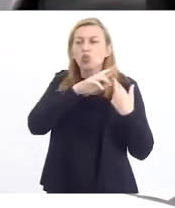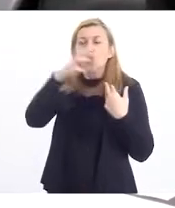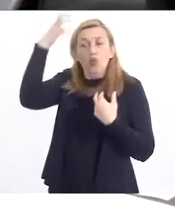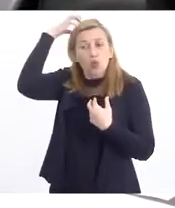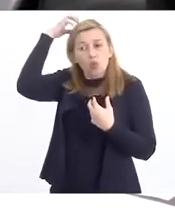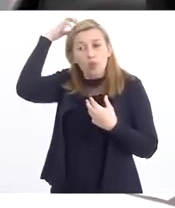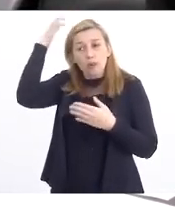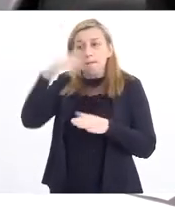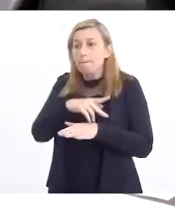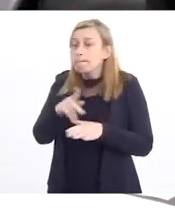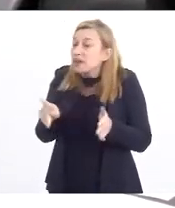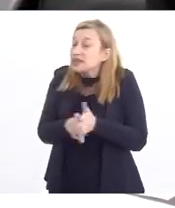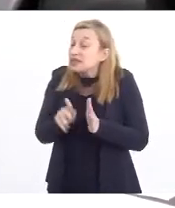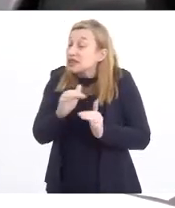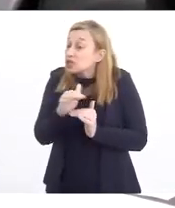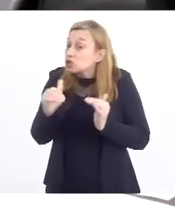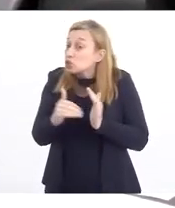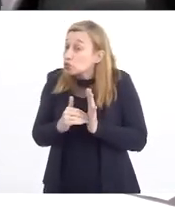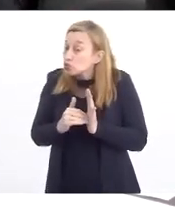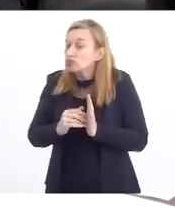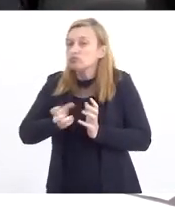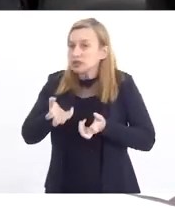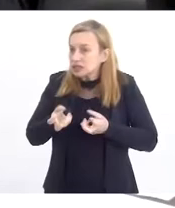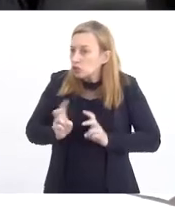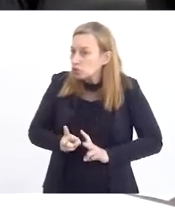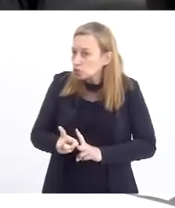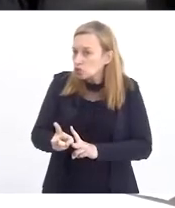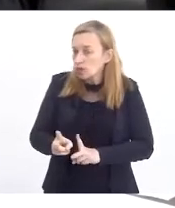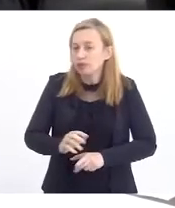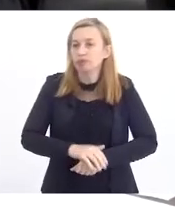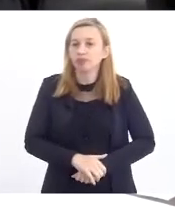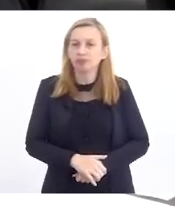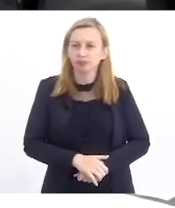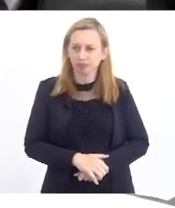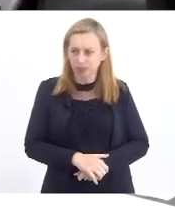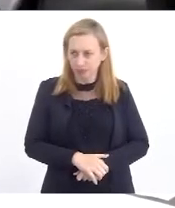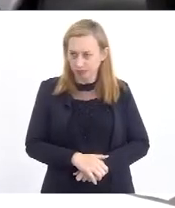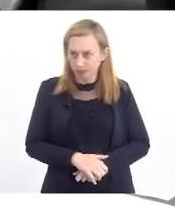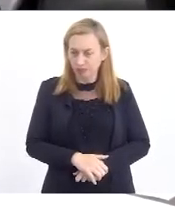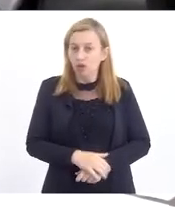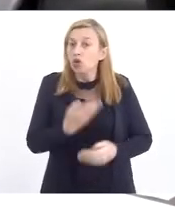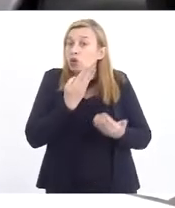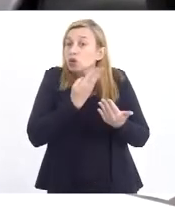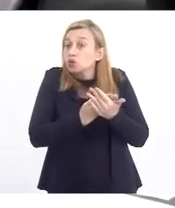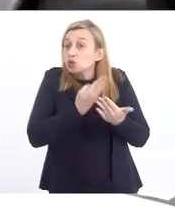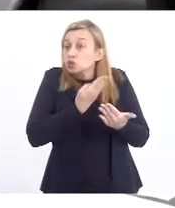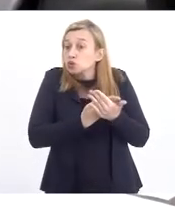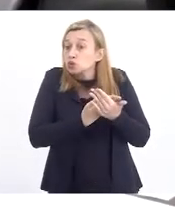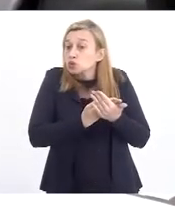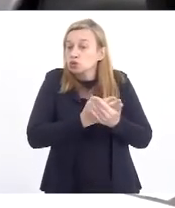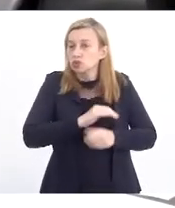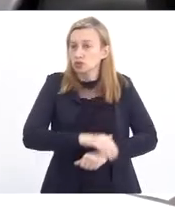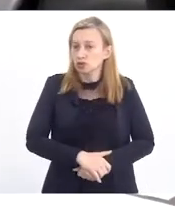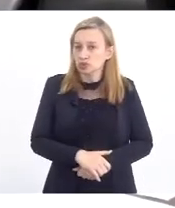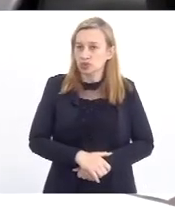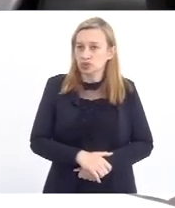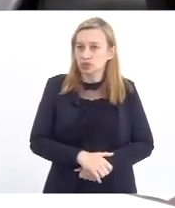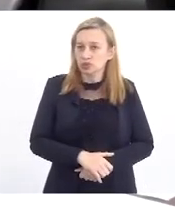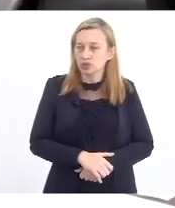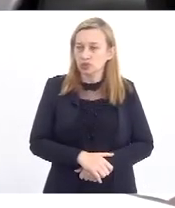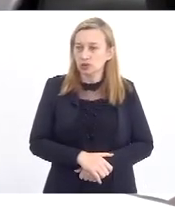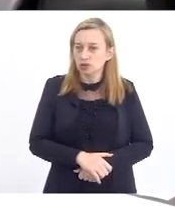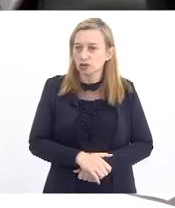de todos. Eu queria continuar. Os estudos, e eu queria dar aí